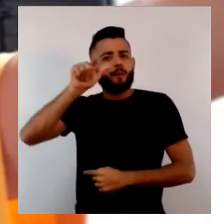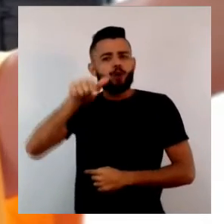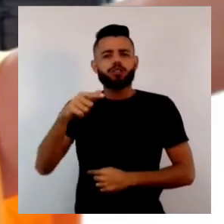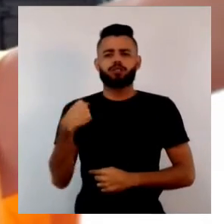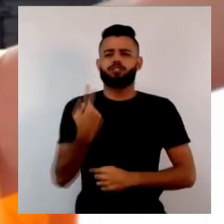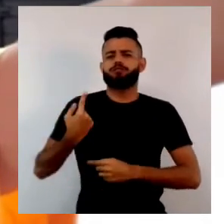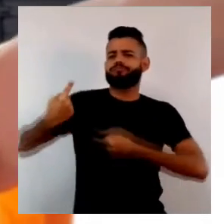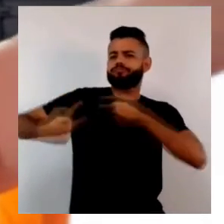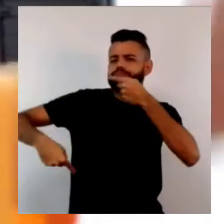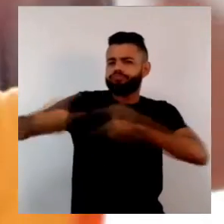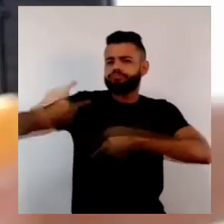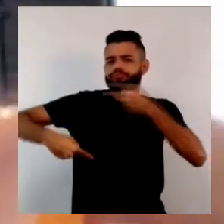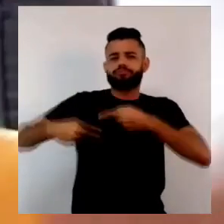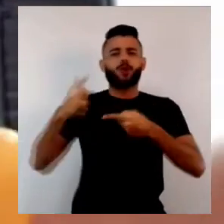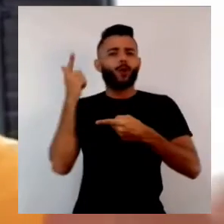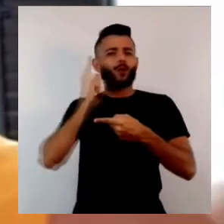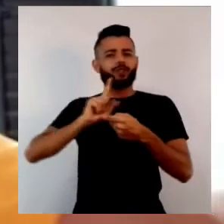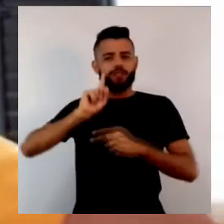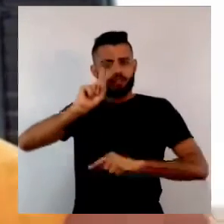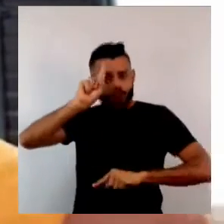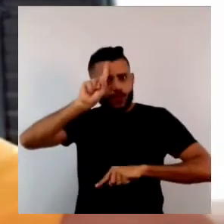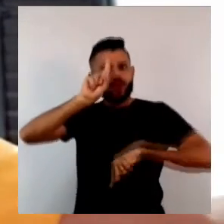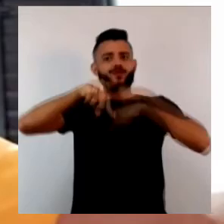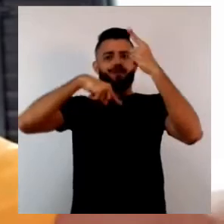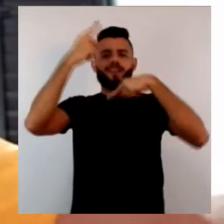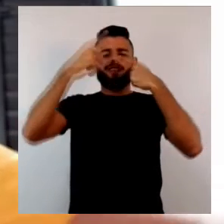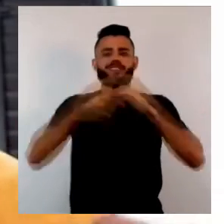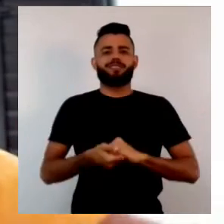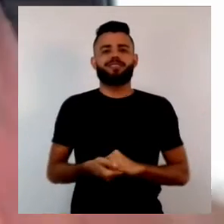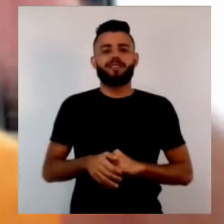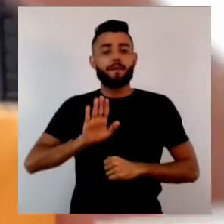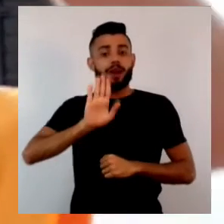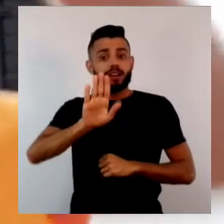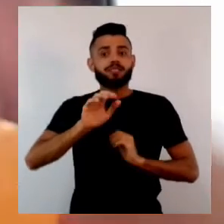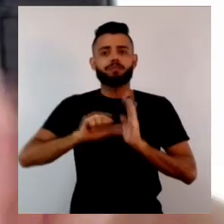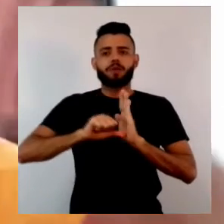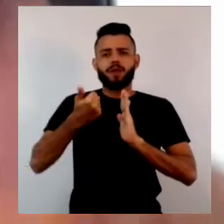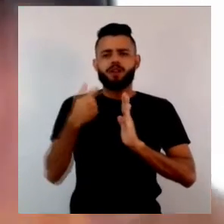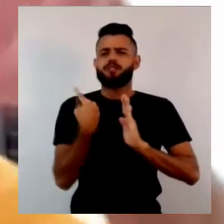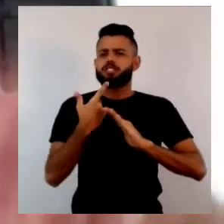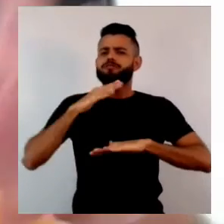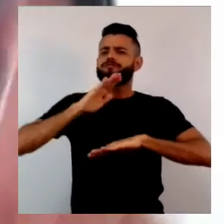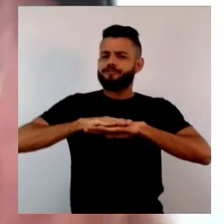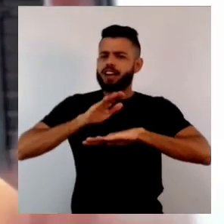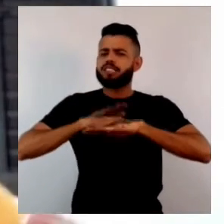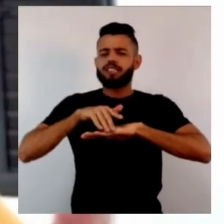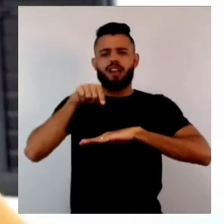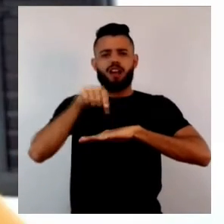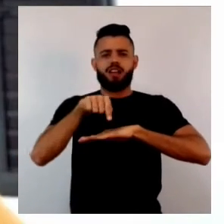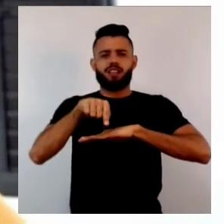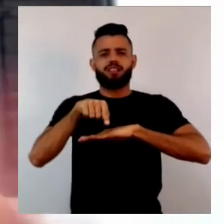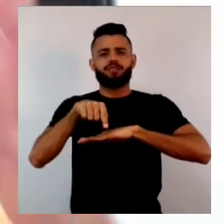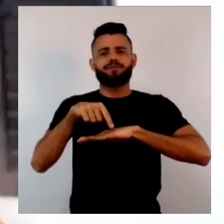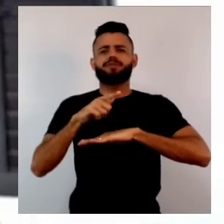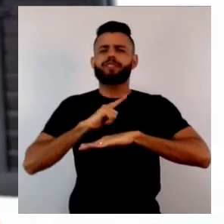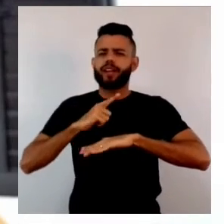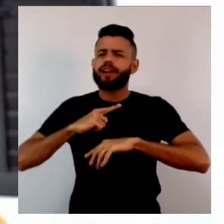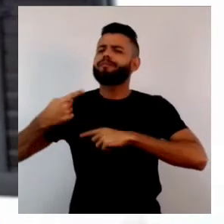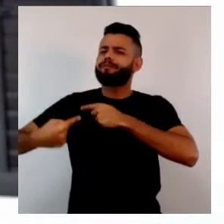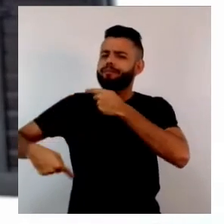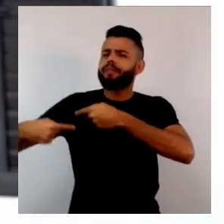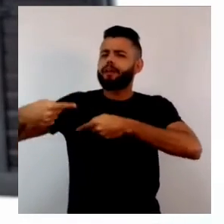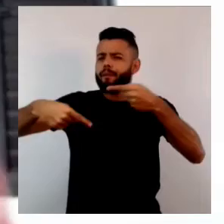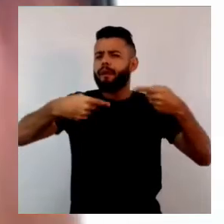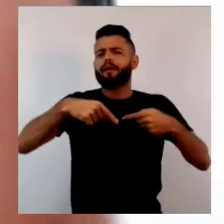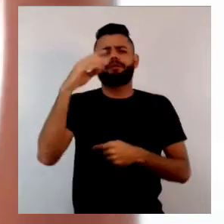superação dessa polarização. Mas primeiro a gente vai ter que construir ela, né? Existe ainda um debate muito grande no Brasil que nega a